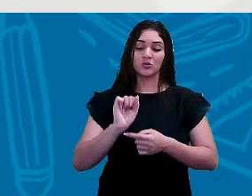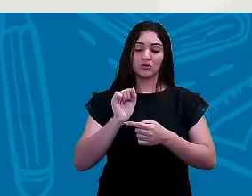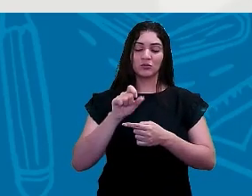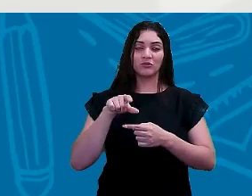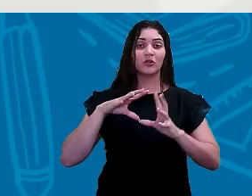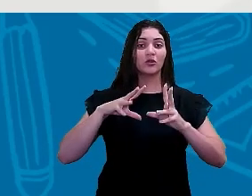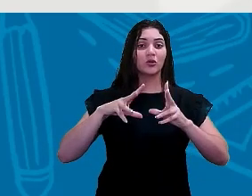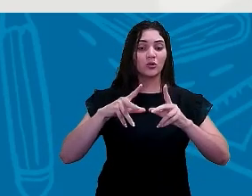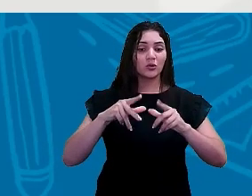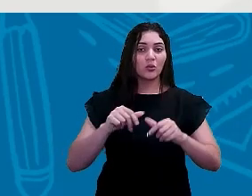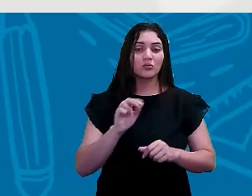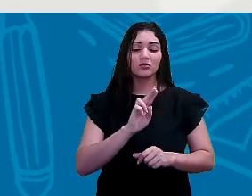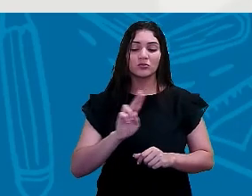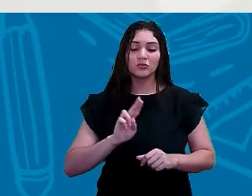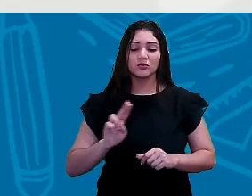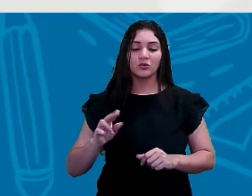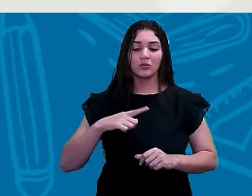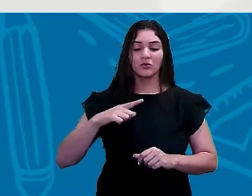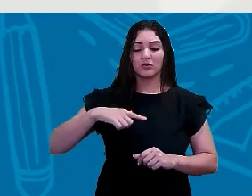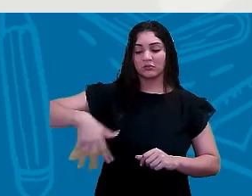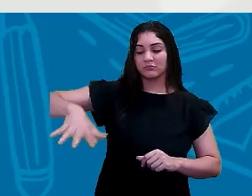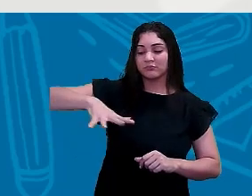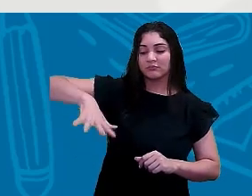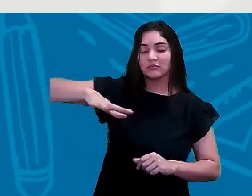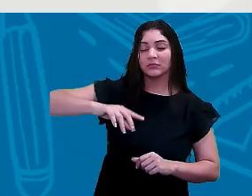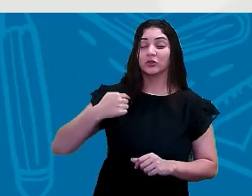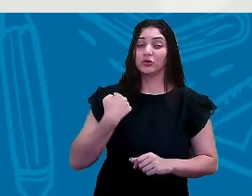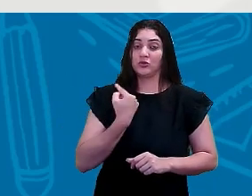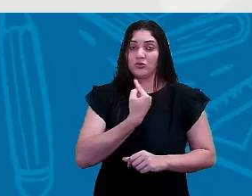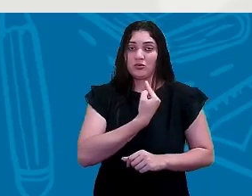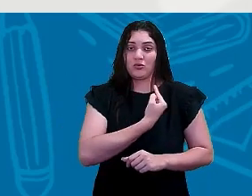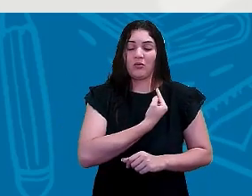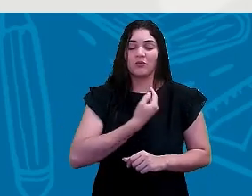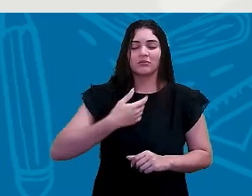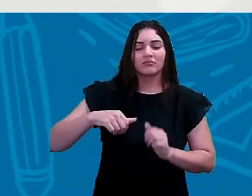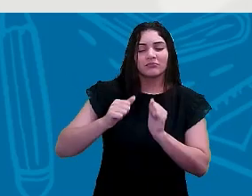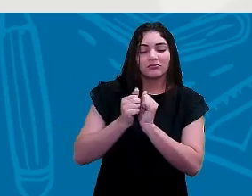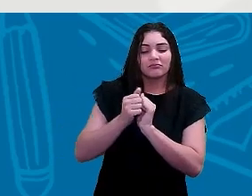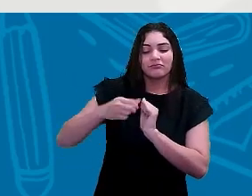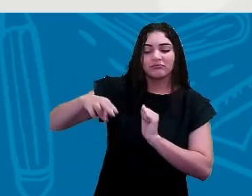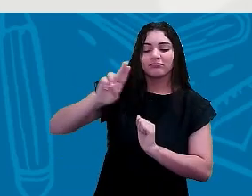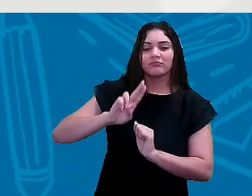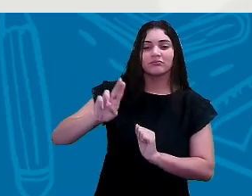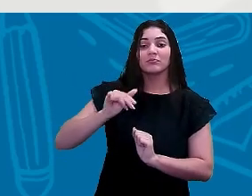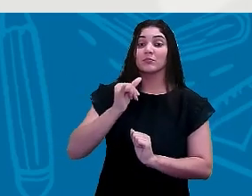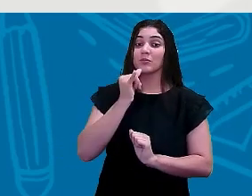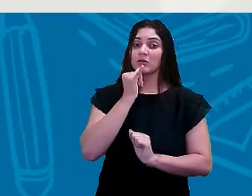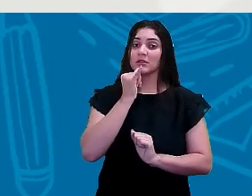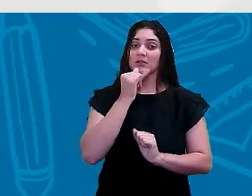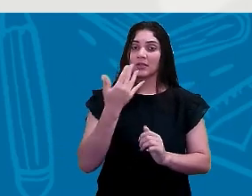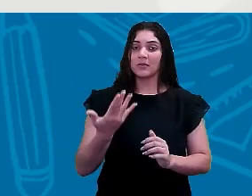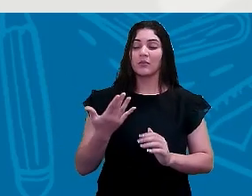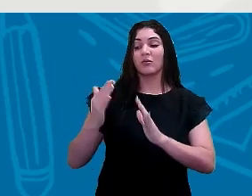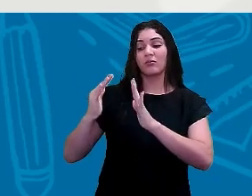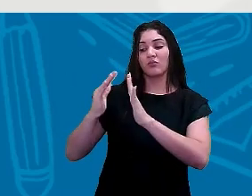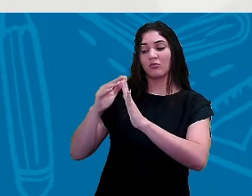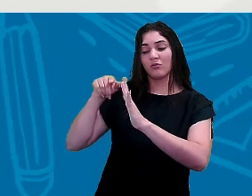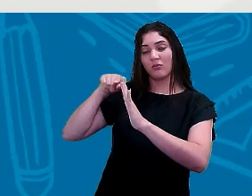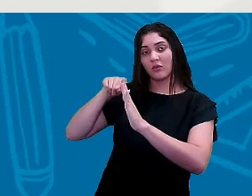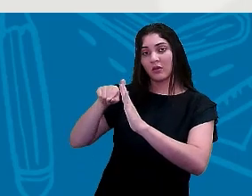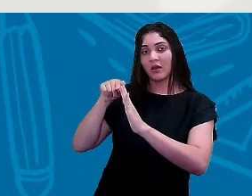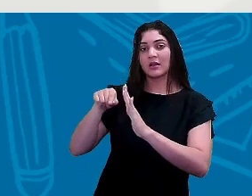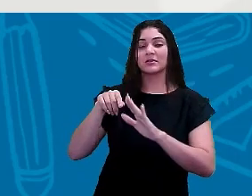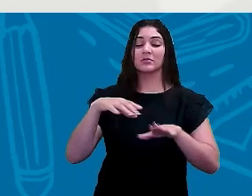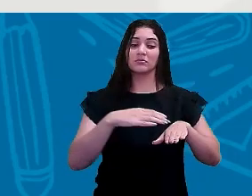são todos os nomes que nos cercam, que está em volta de nós, tá bom? Por exemplo, uma casa,